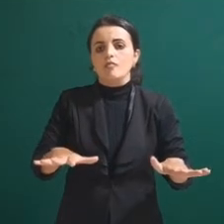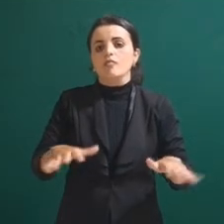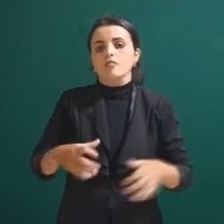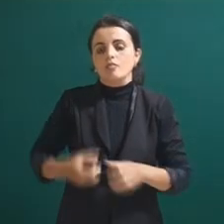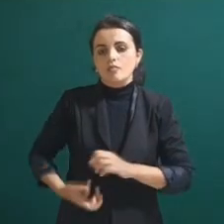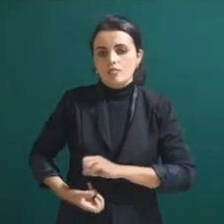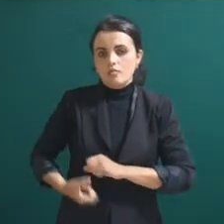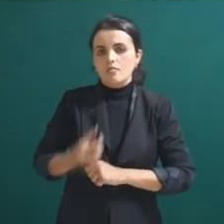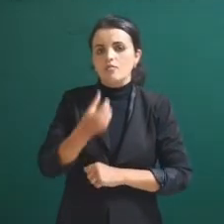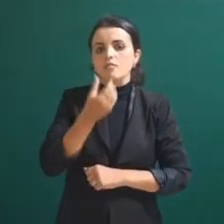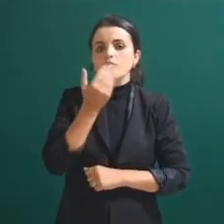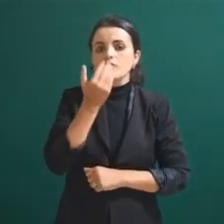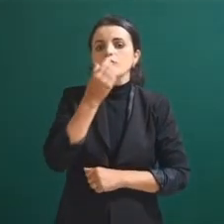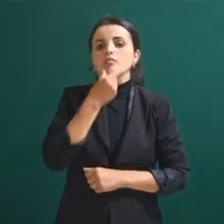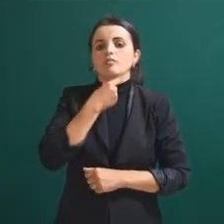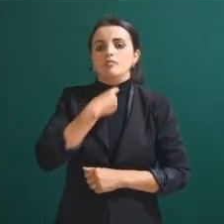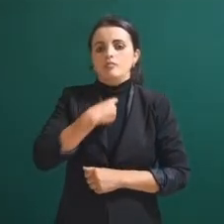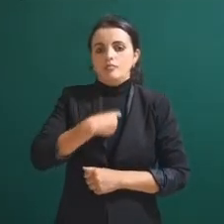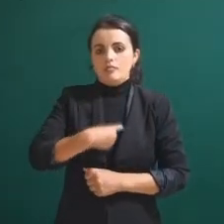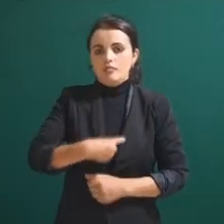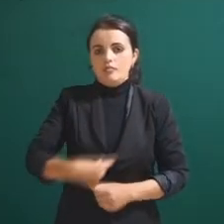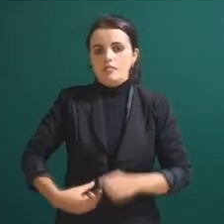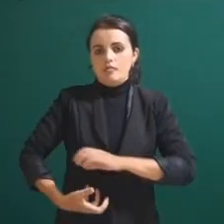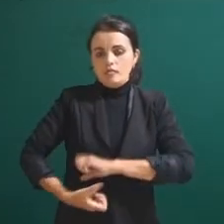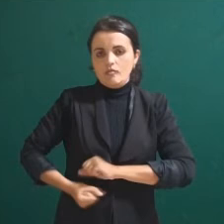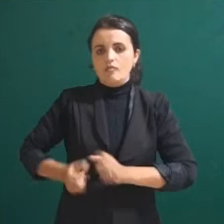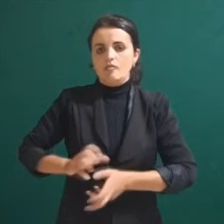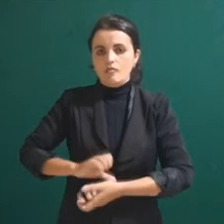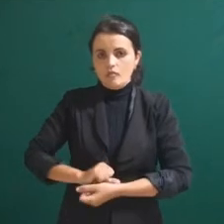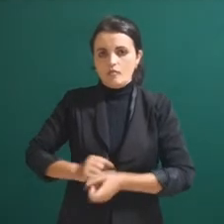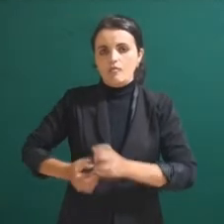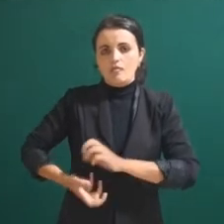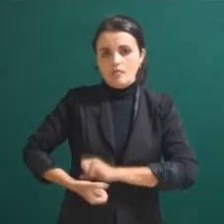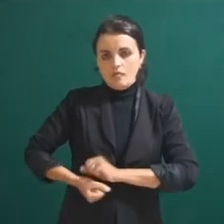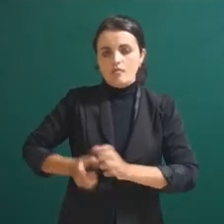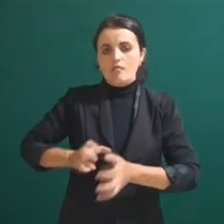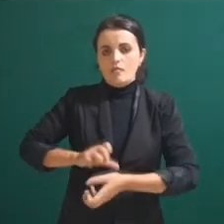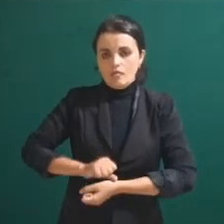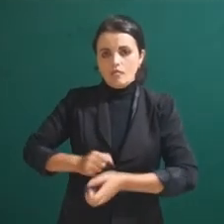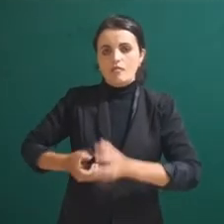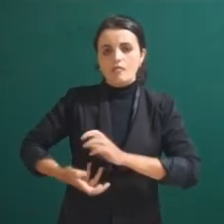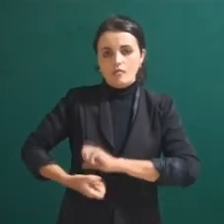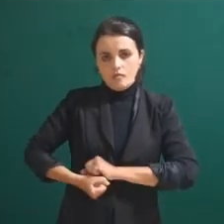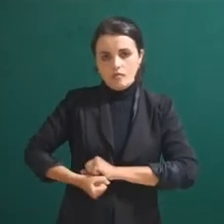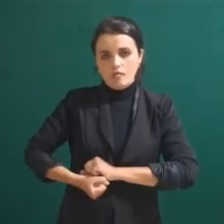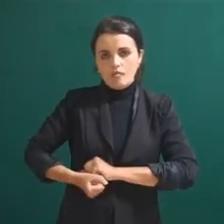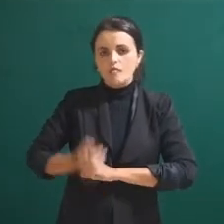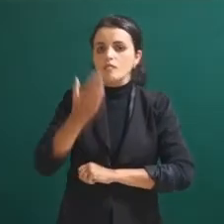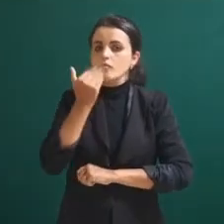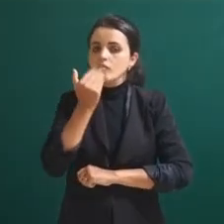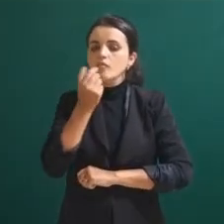realizando esse movimento peristático que basicamente assim, a gente tem nosso intestino e ele vai fazendo uma movimentação assim, certo? Então